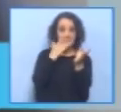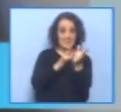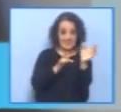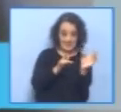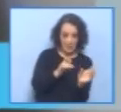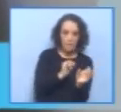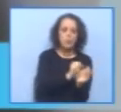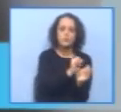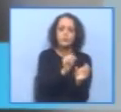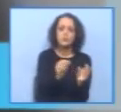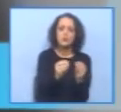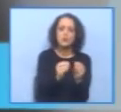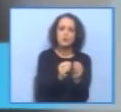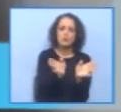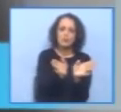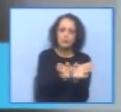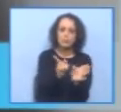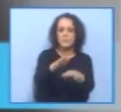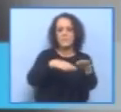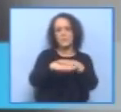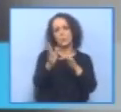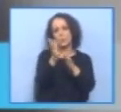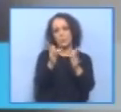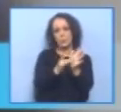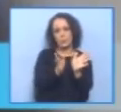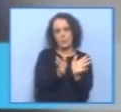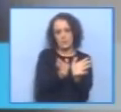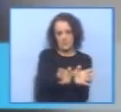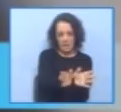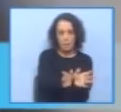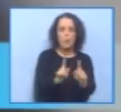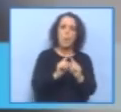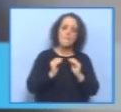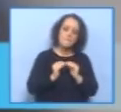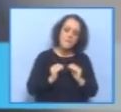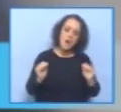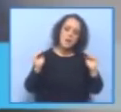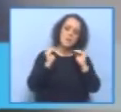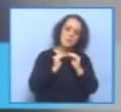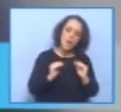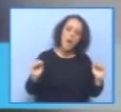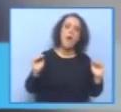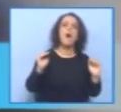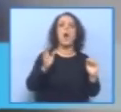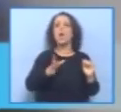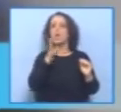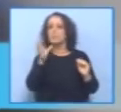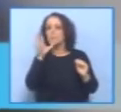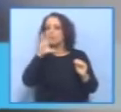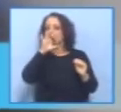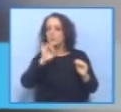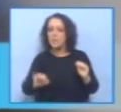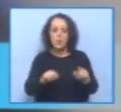a que construam o presépio por fases, onde procurem falar das figuras aos filhos